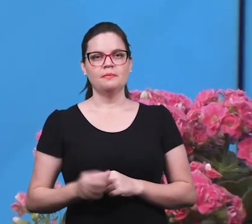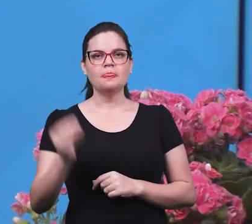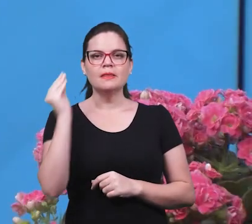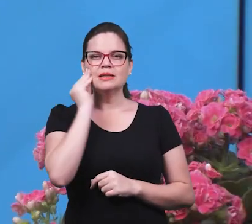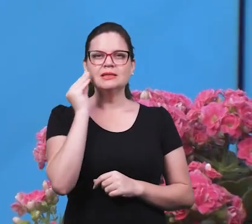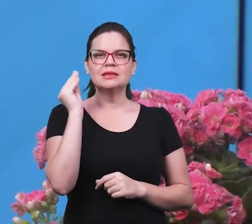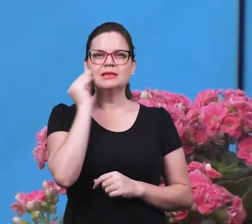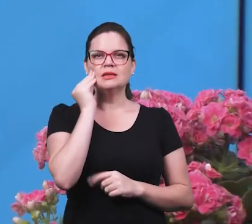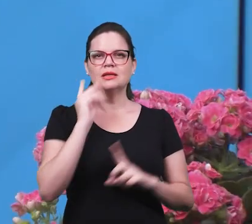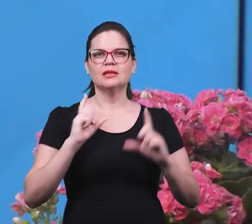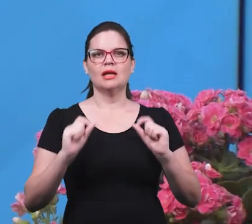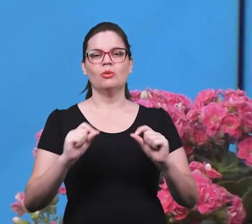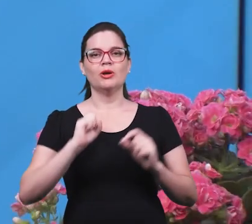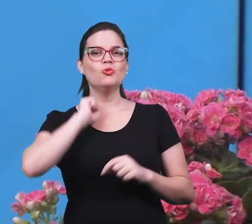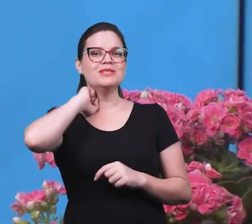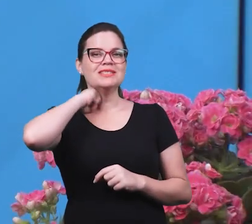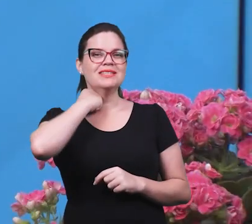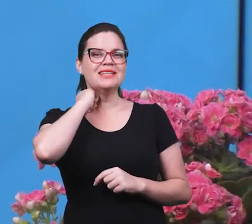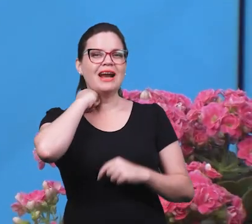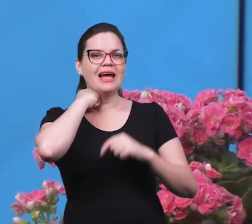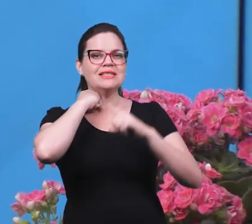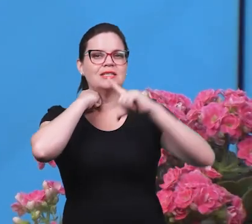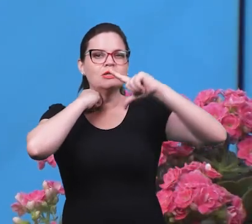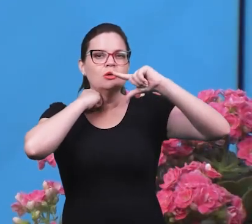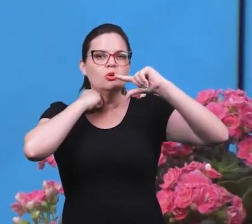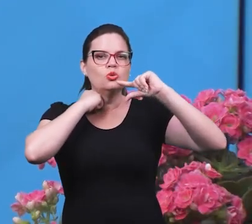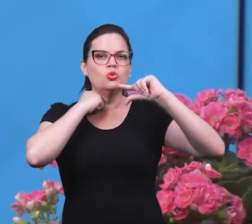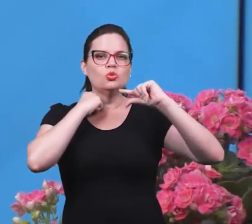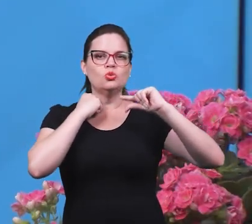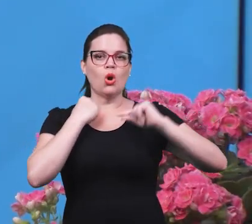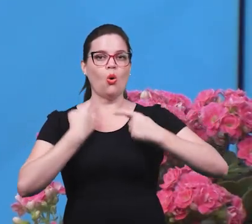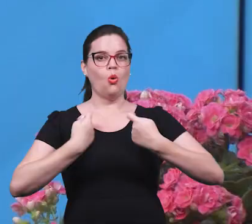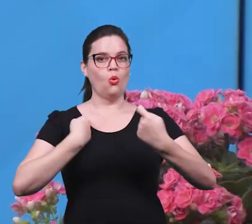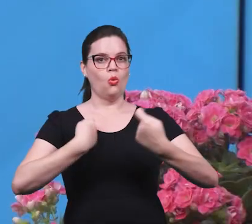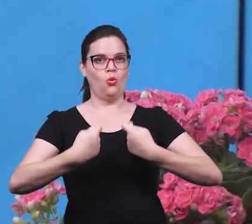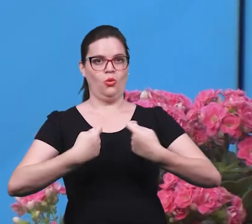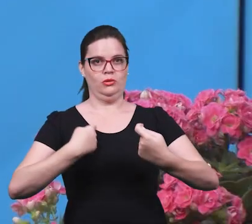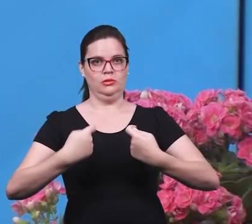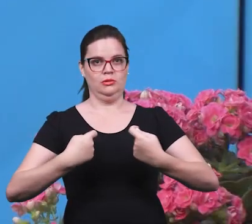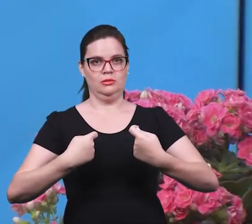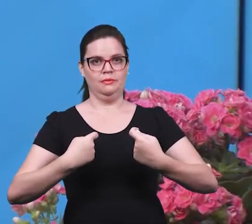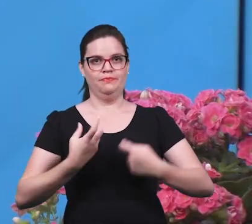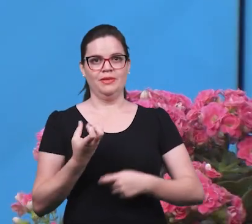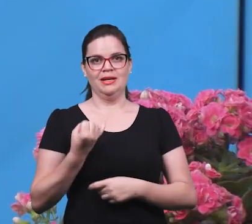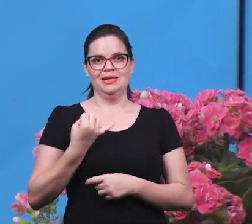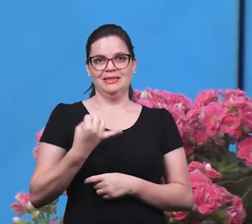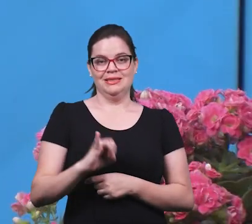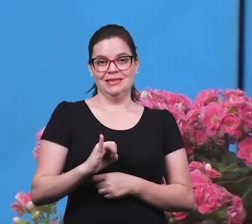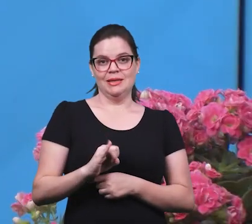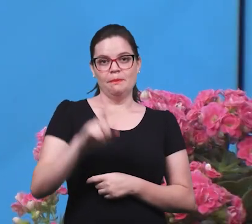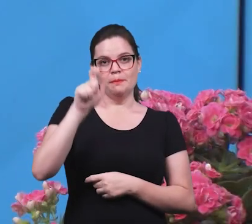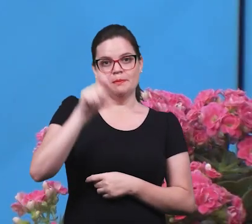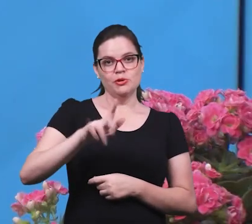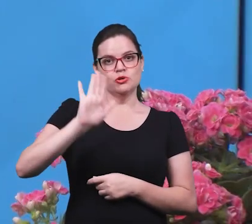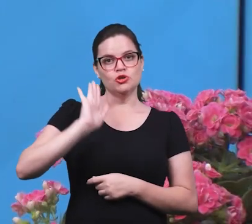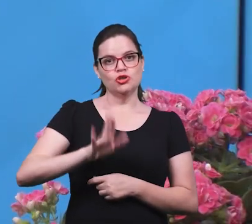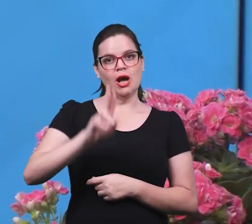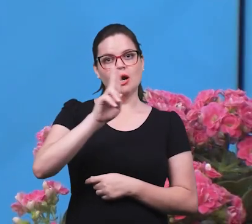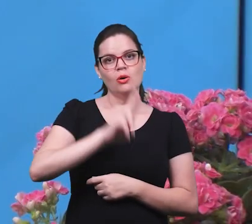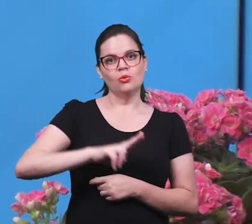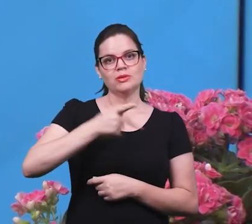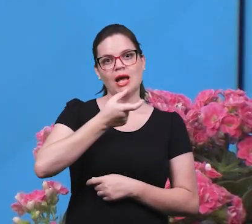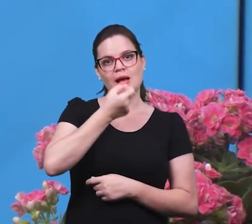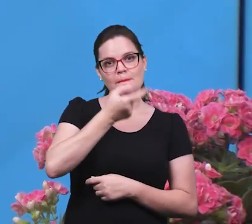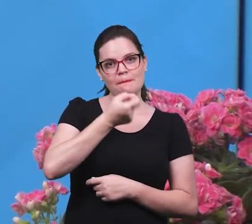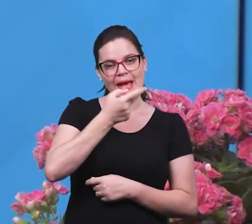manter um nível de estresse a nível controlado. Se a pessoa já faz algum uso de algum